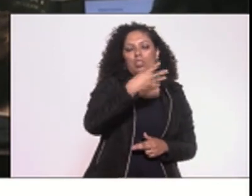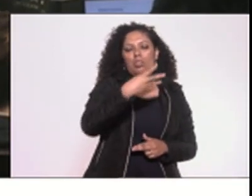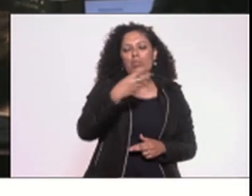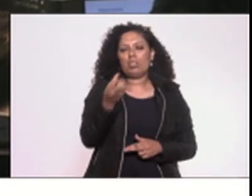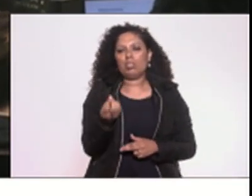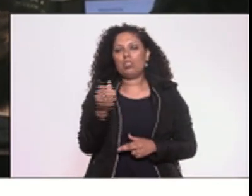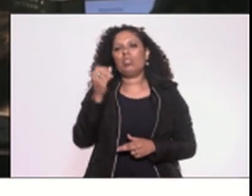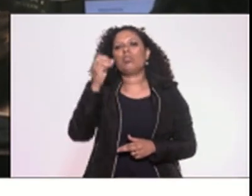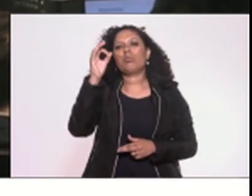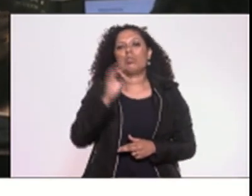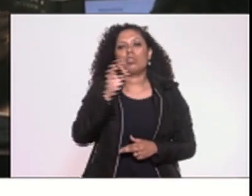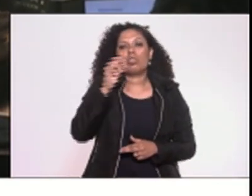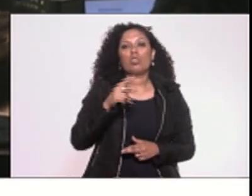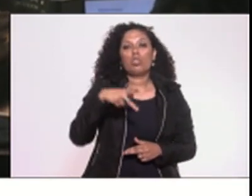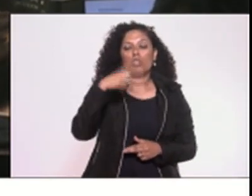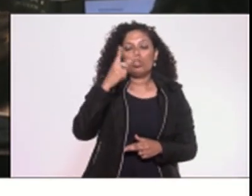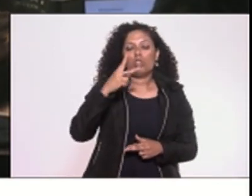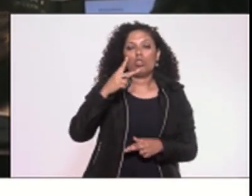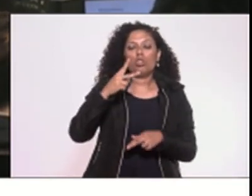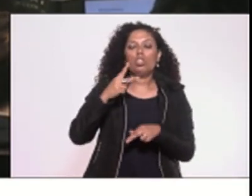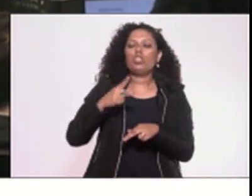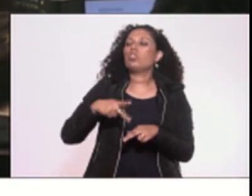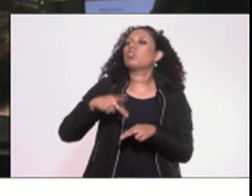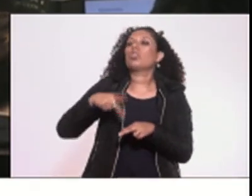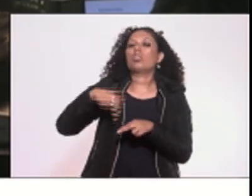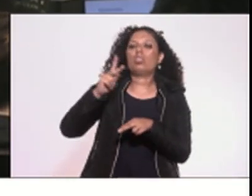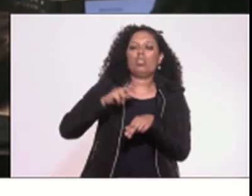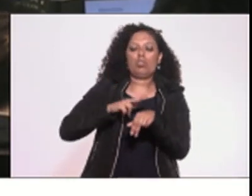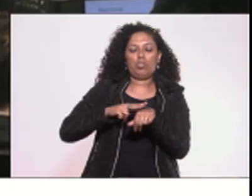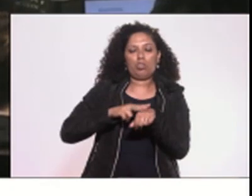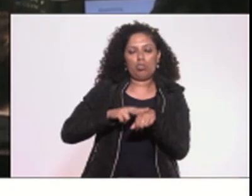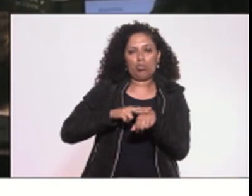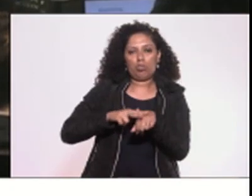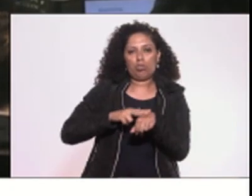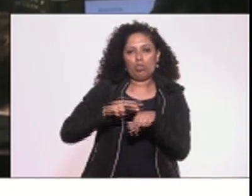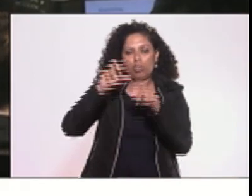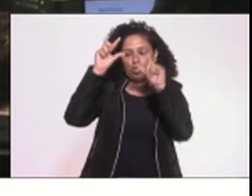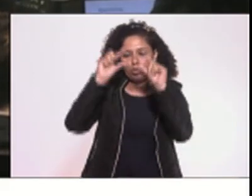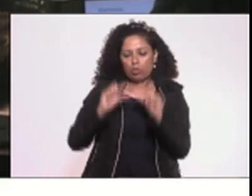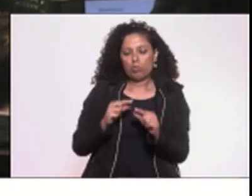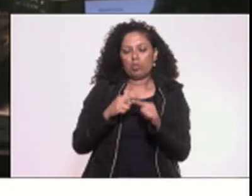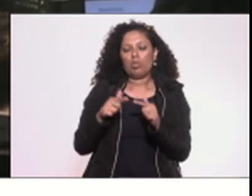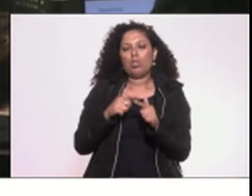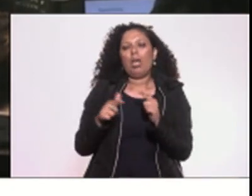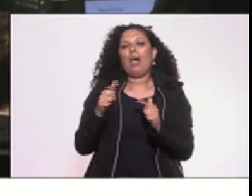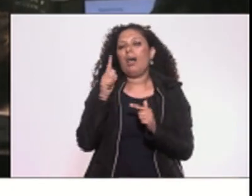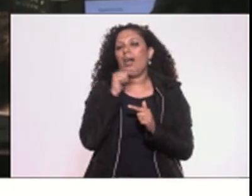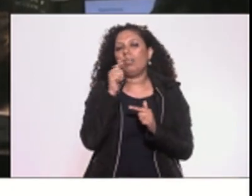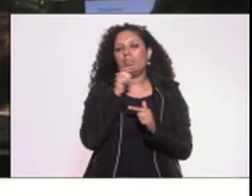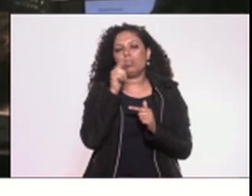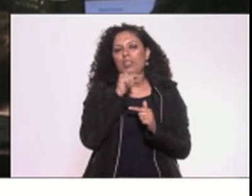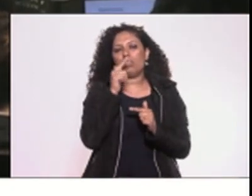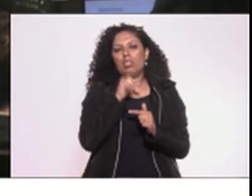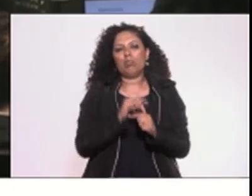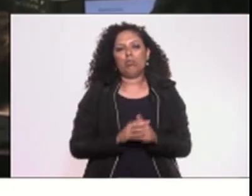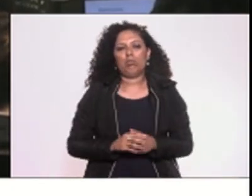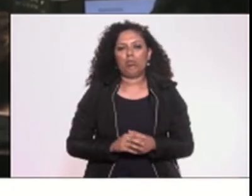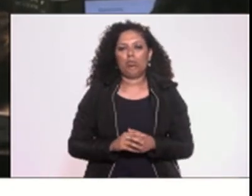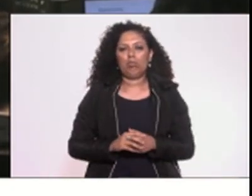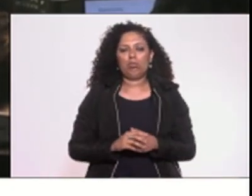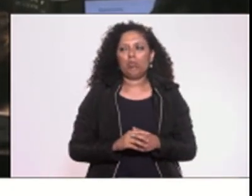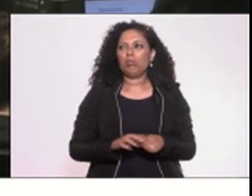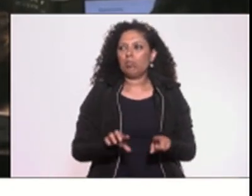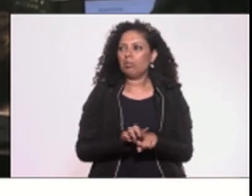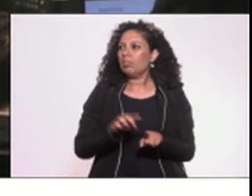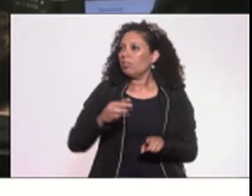papel virgem. 2 kg de vidro reduz a poluição em 40% e da água em 100%, comparado à produção de papel virgem. E 3